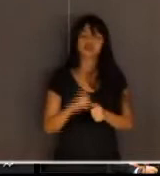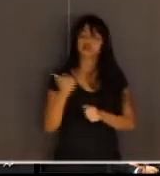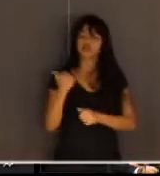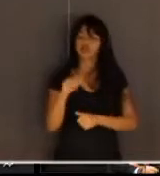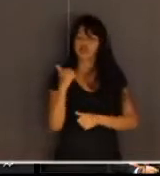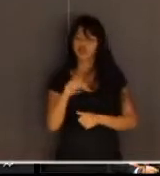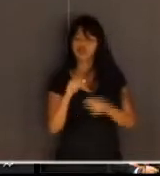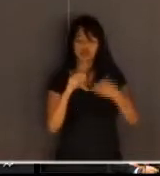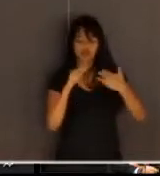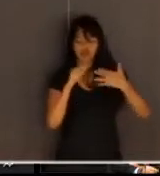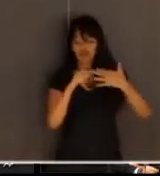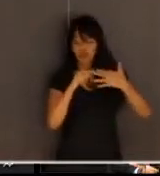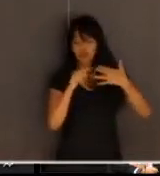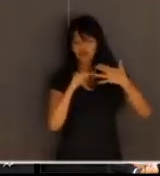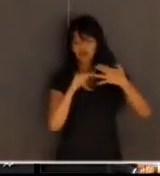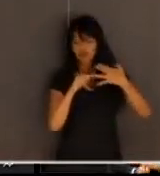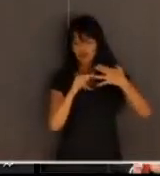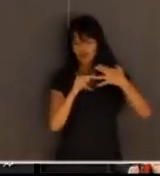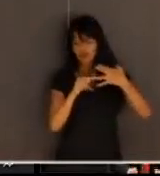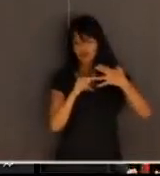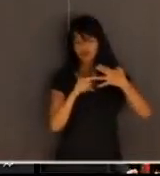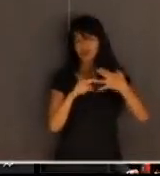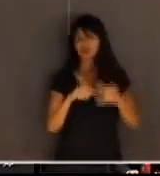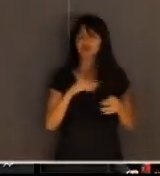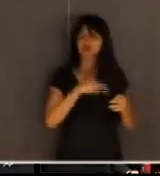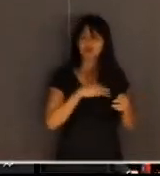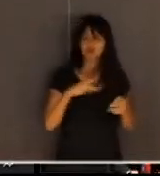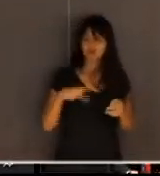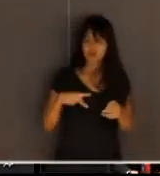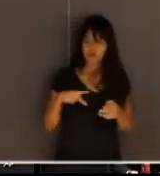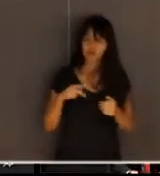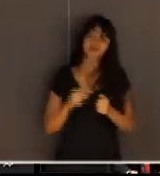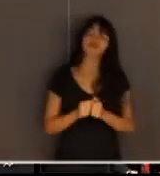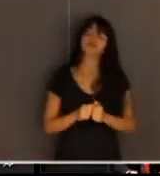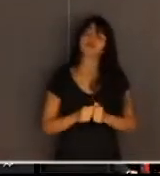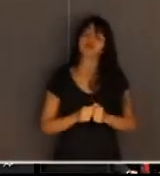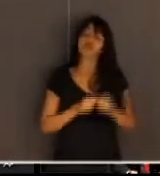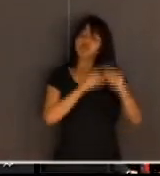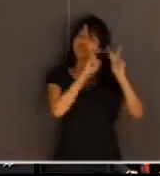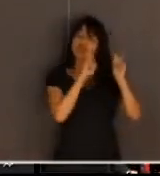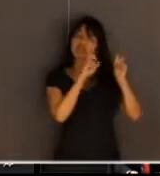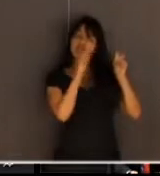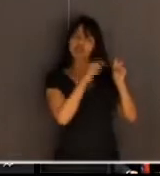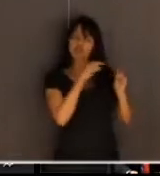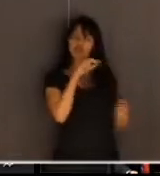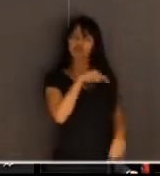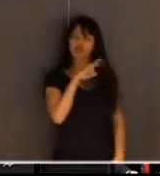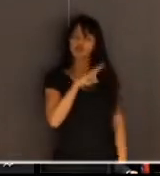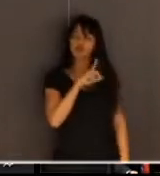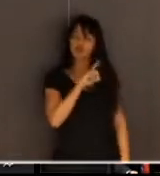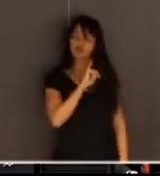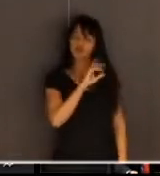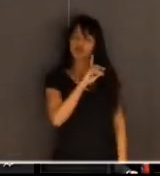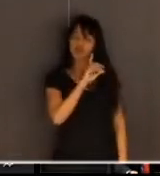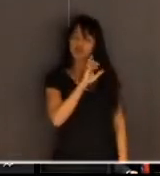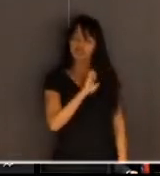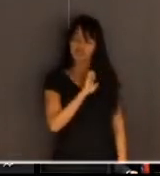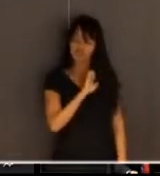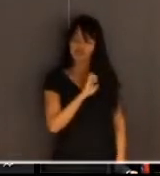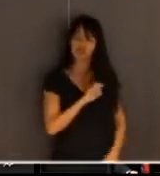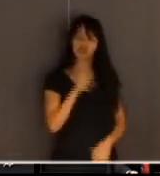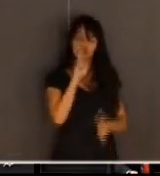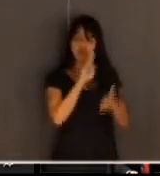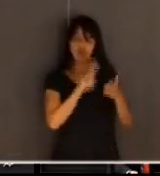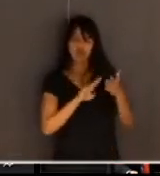do Ministério Público. O tema, Dani, nulidades no Tribunal do Júri e visão dos tribunais. Eu